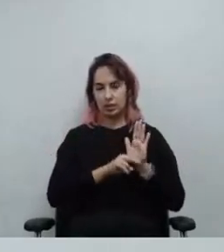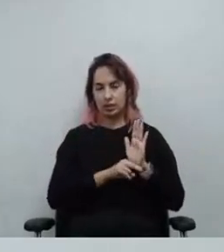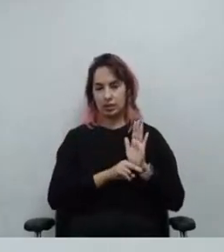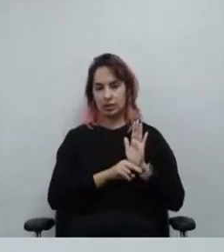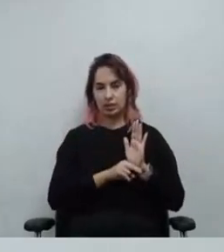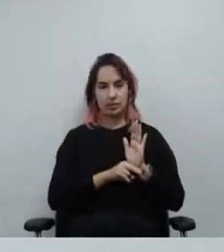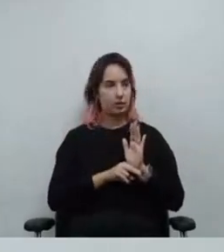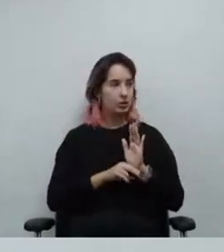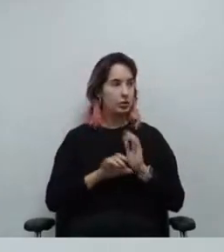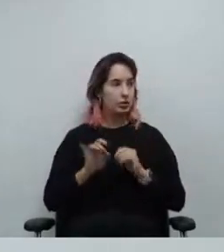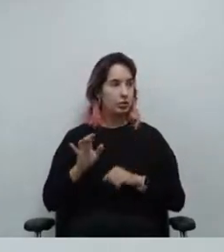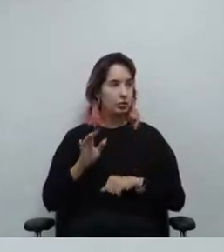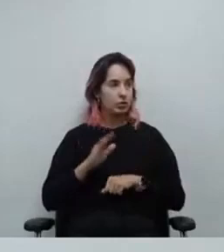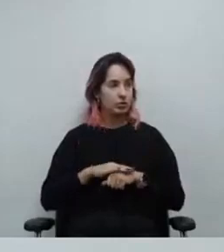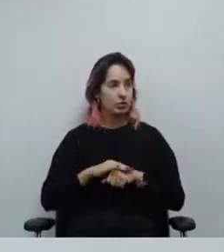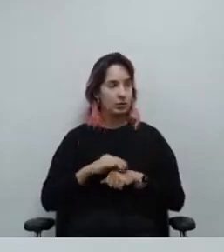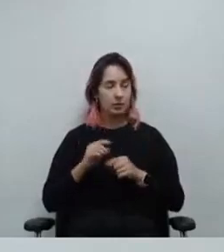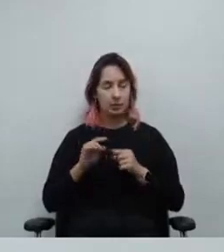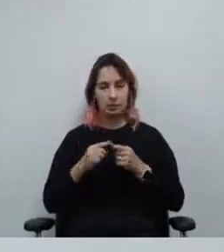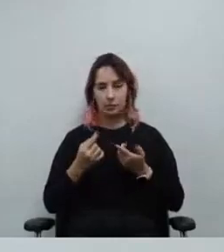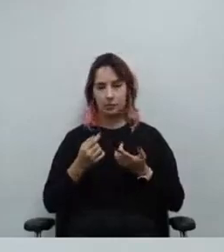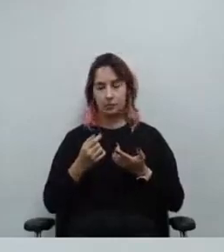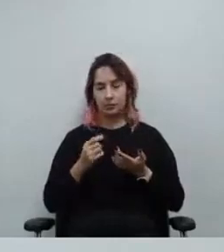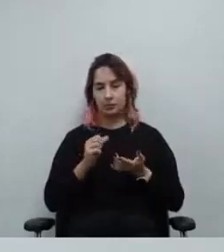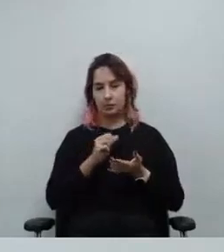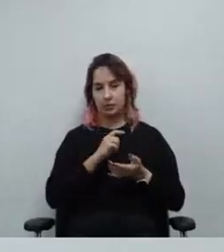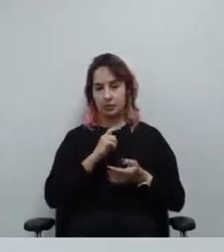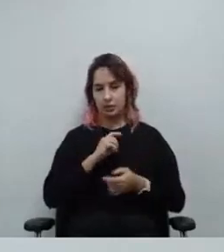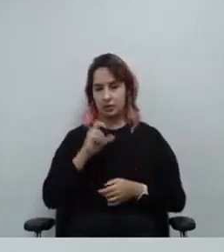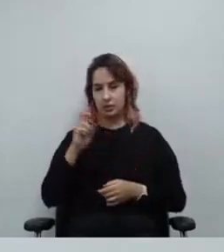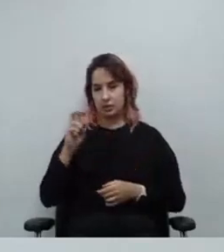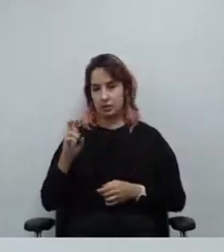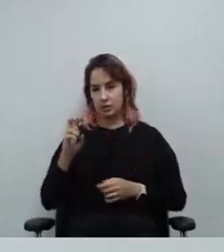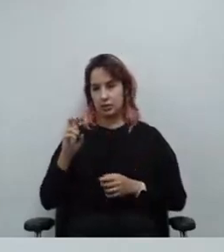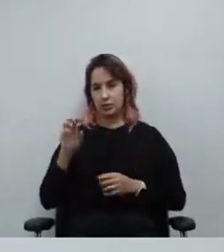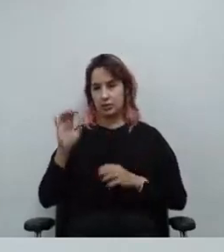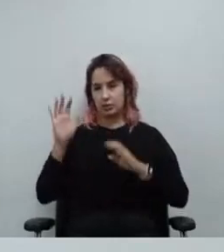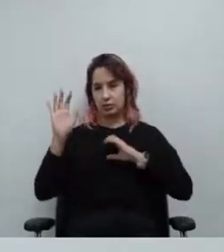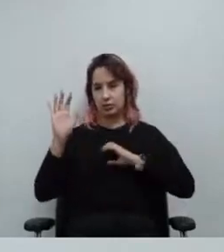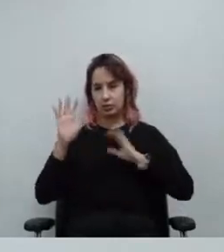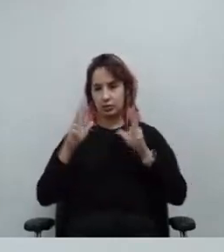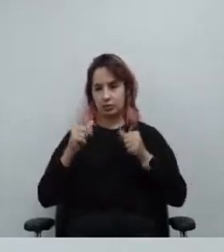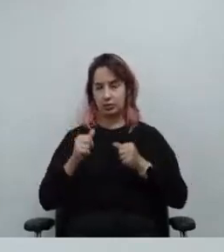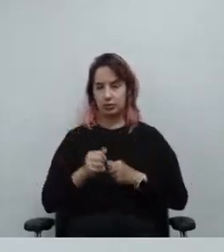só não fiz a menção, mas consta como subjúdice. São 5 candidatos ao todo.